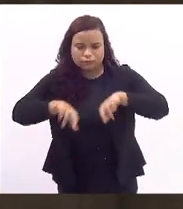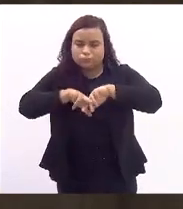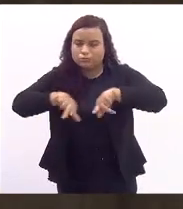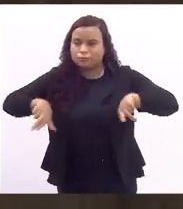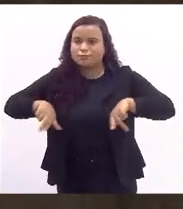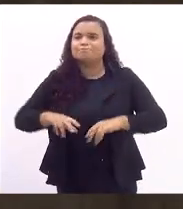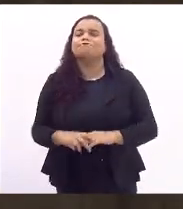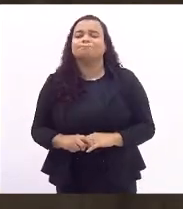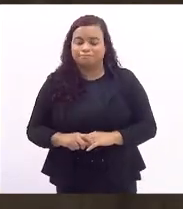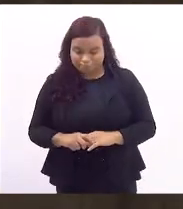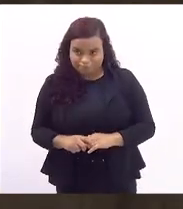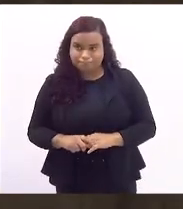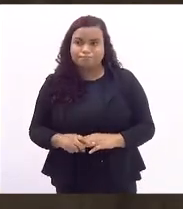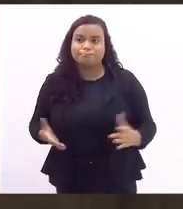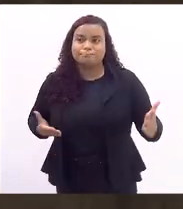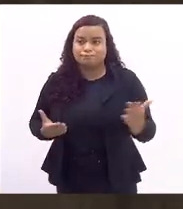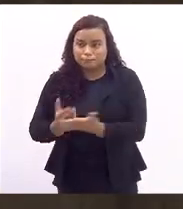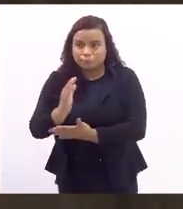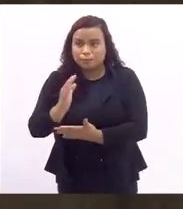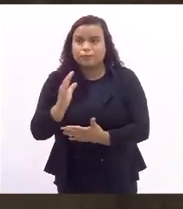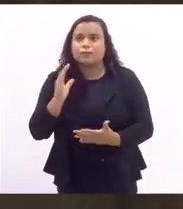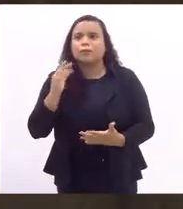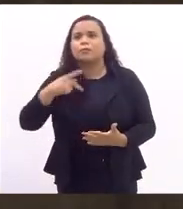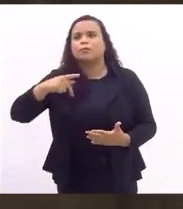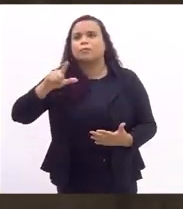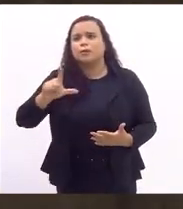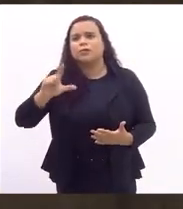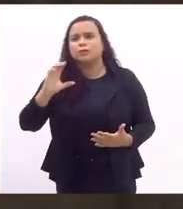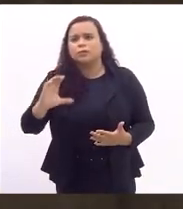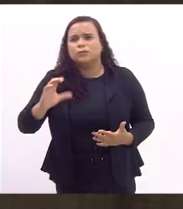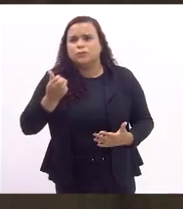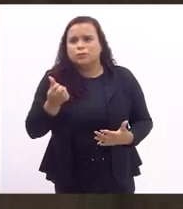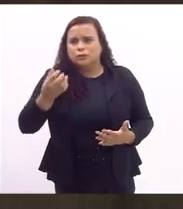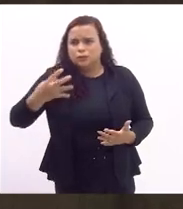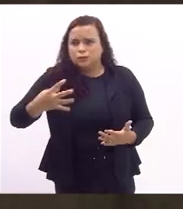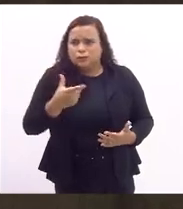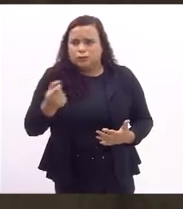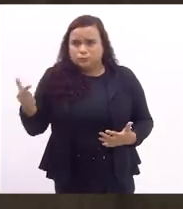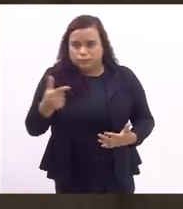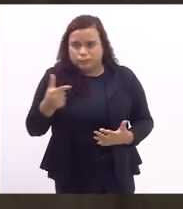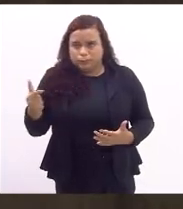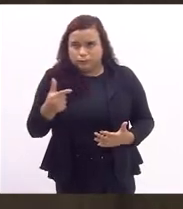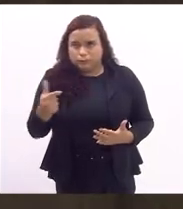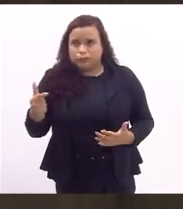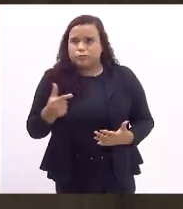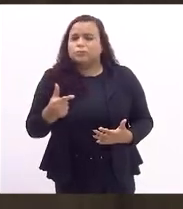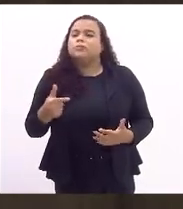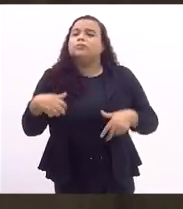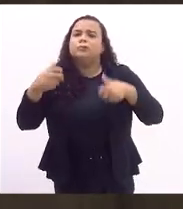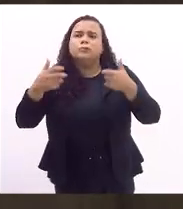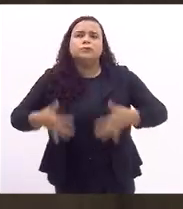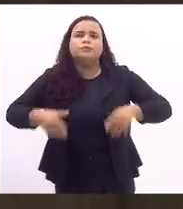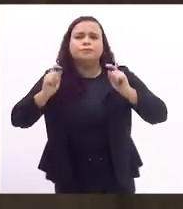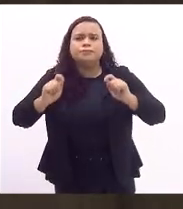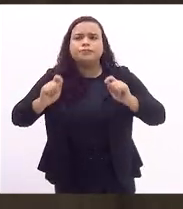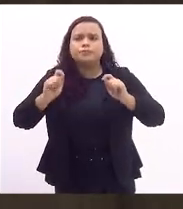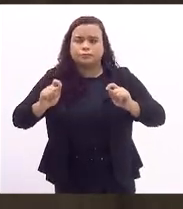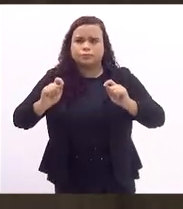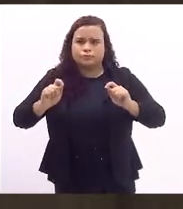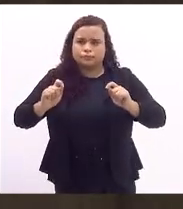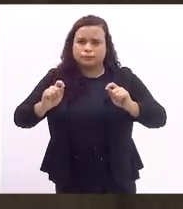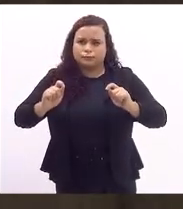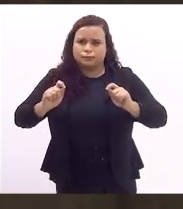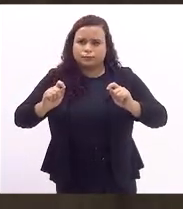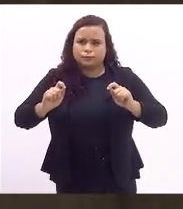servidoras pela aprovação desse pele c64 de 22 que não fez nada mais excelência